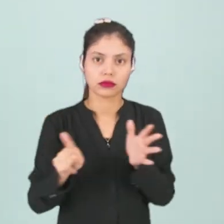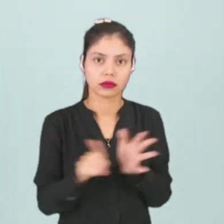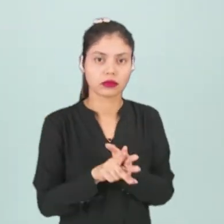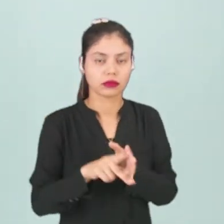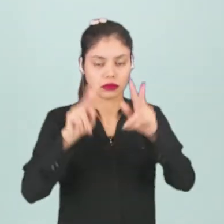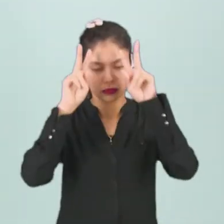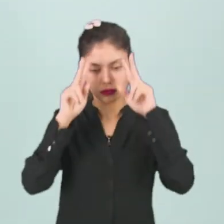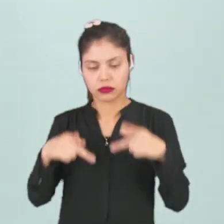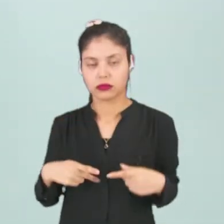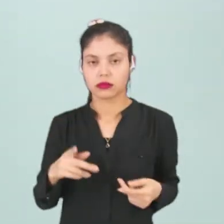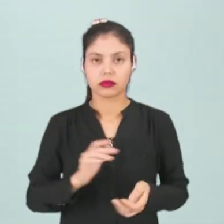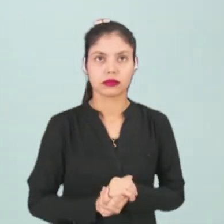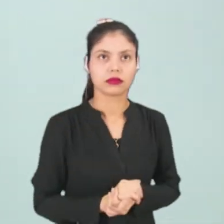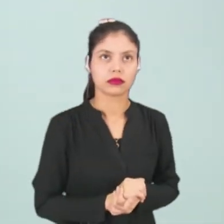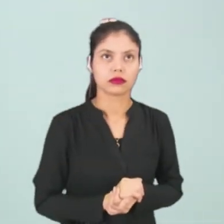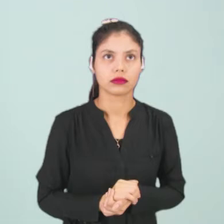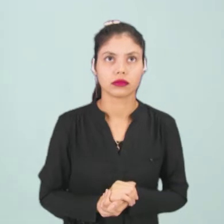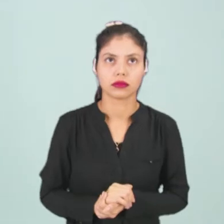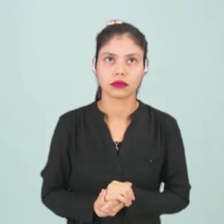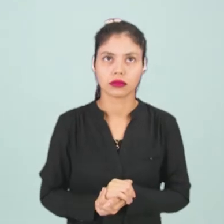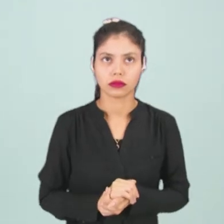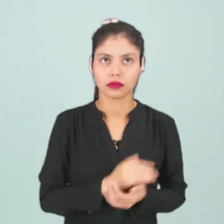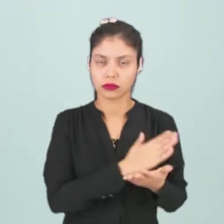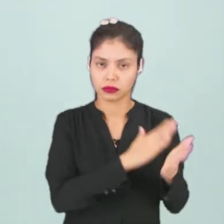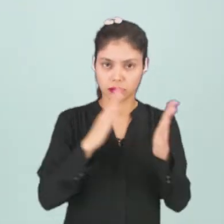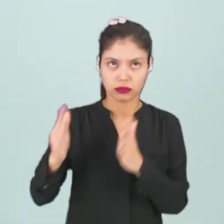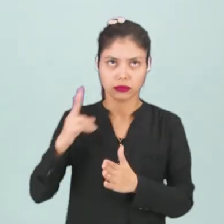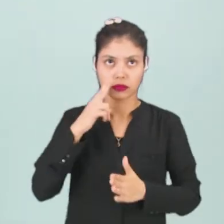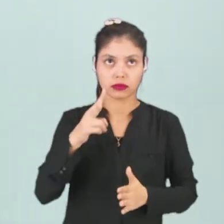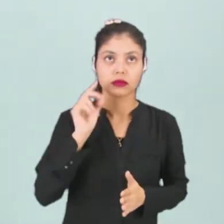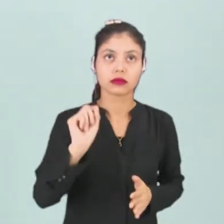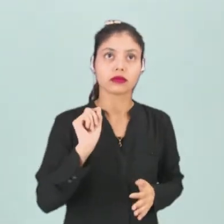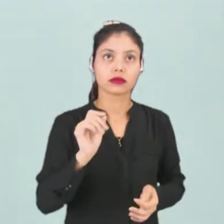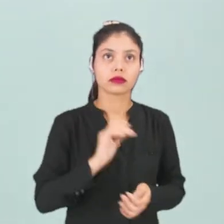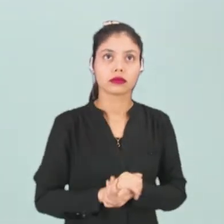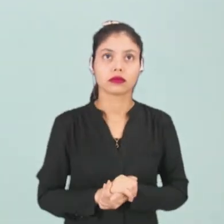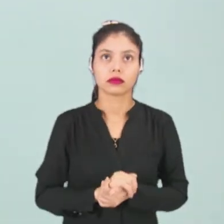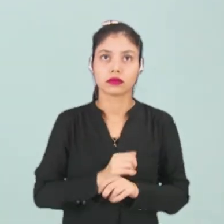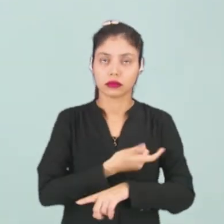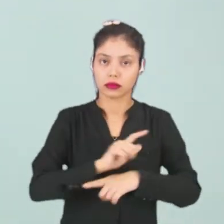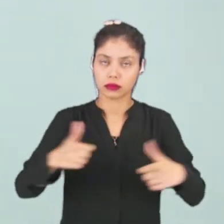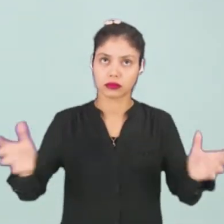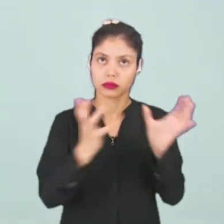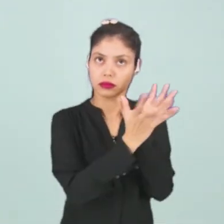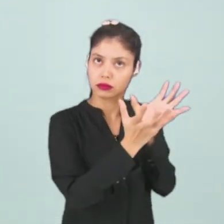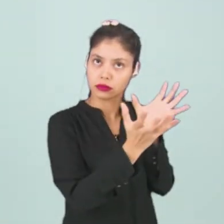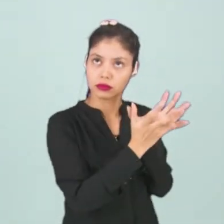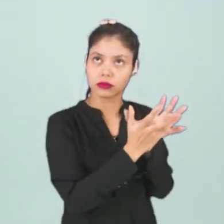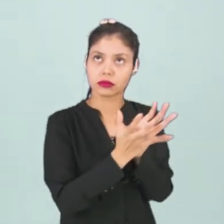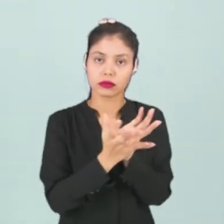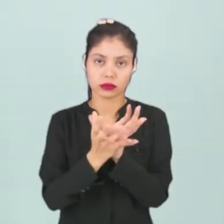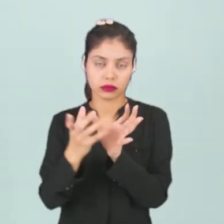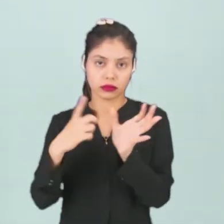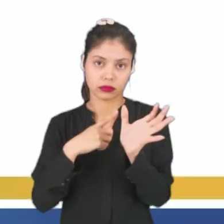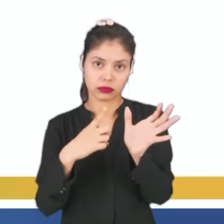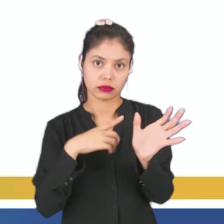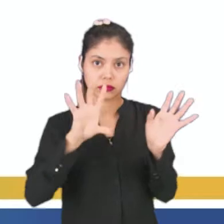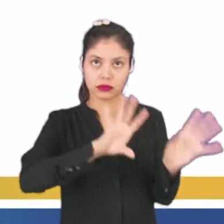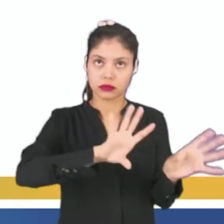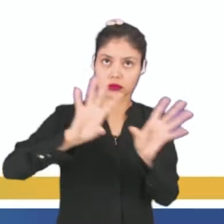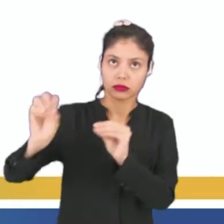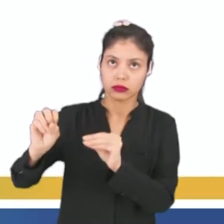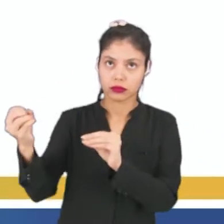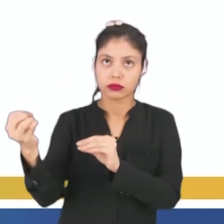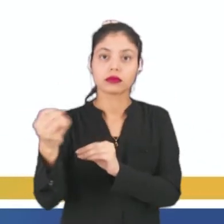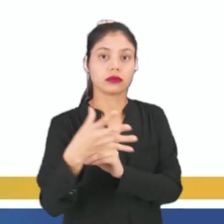humano, né? E aí a gente passa a ver que vamos ter uma grande diversificação grupal, porque vamos deixar de